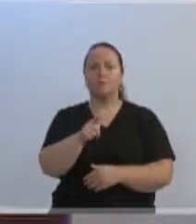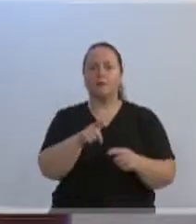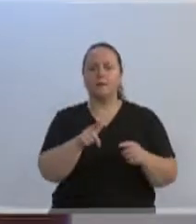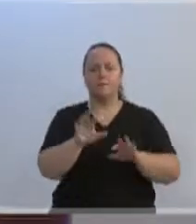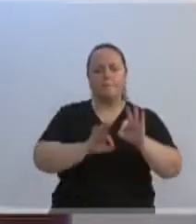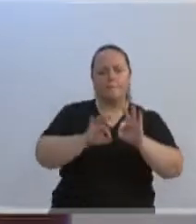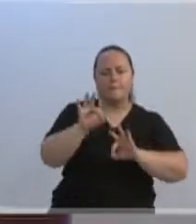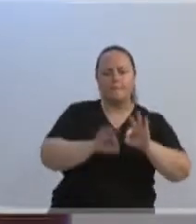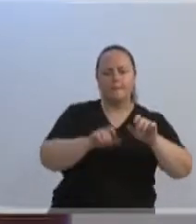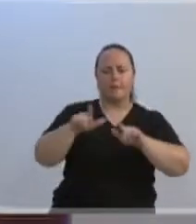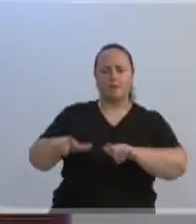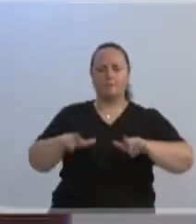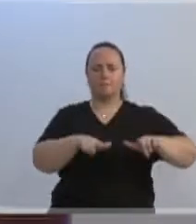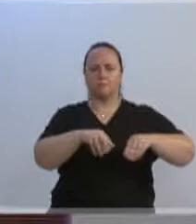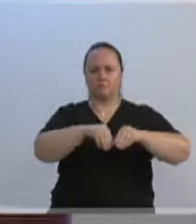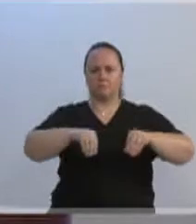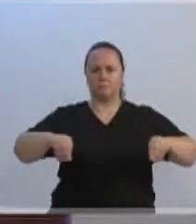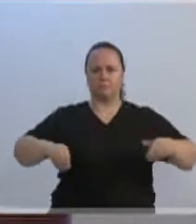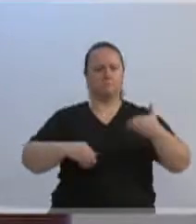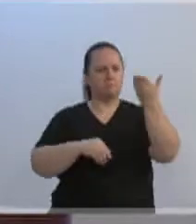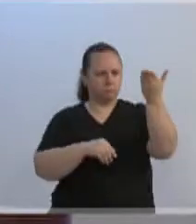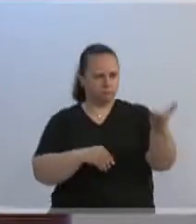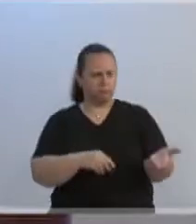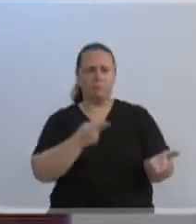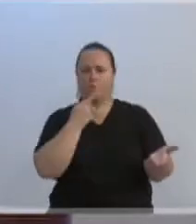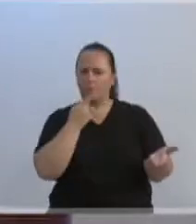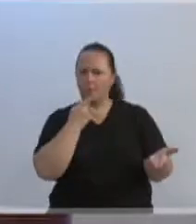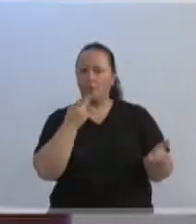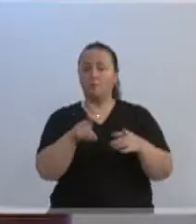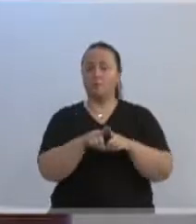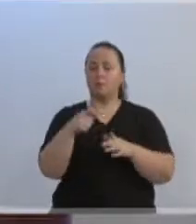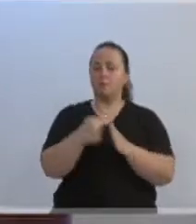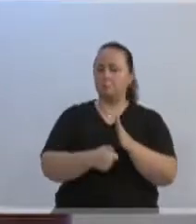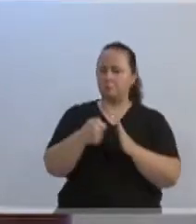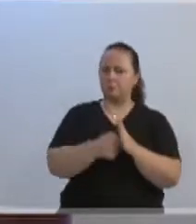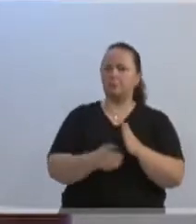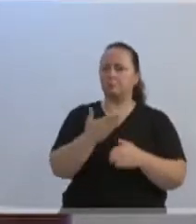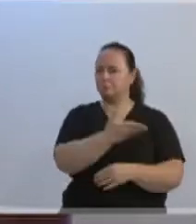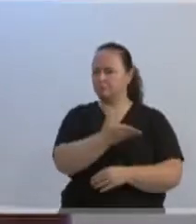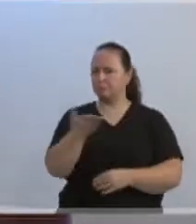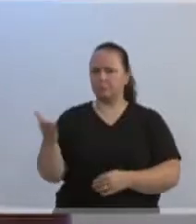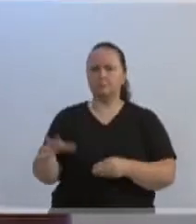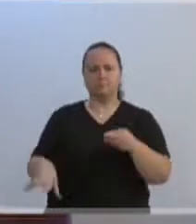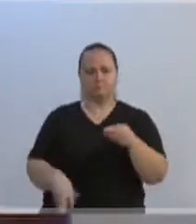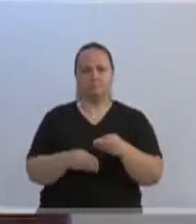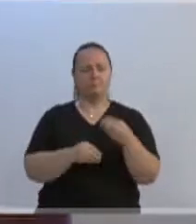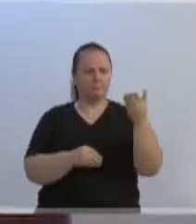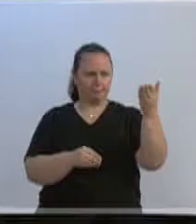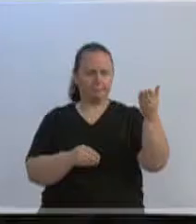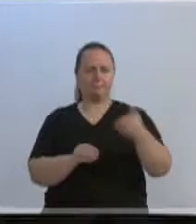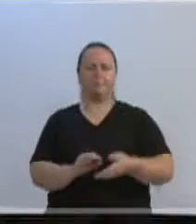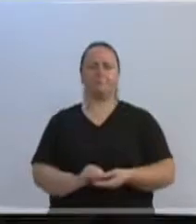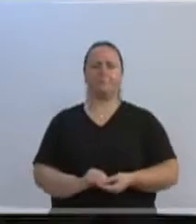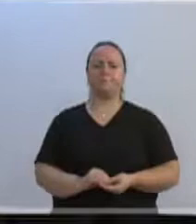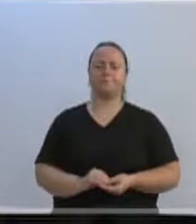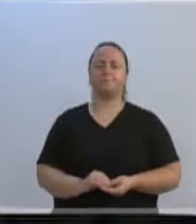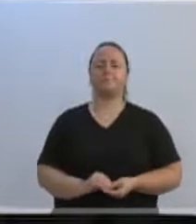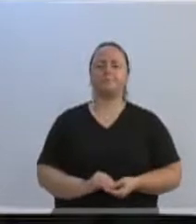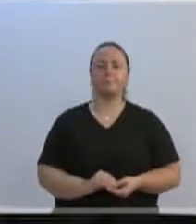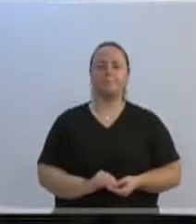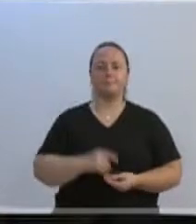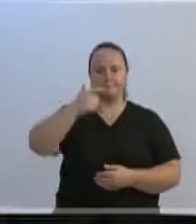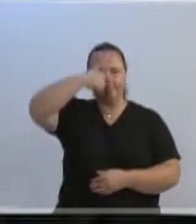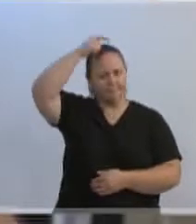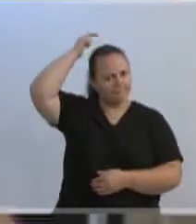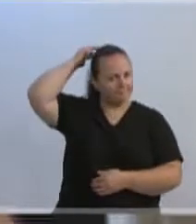dessas áreas mencionadas pela vossa excelência e cobradas aqui por todos os vereadores conselho à parte a vossa excelência do vereador adriano em